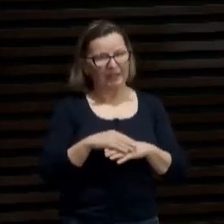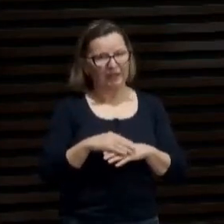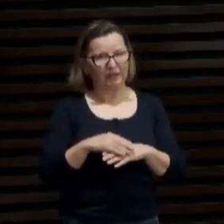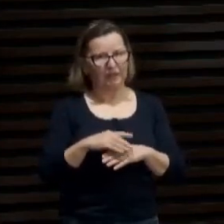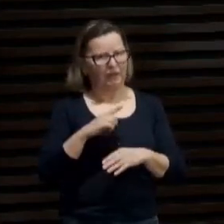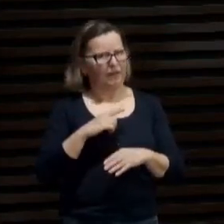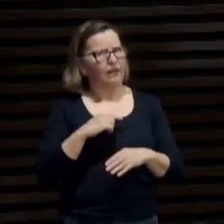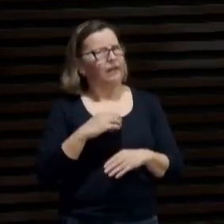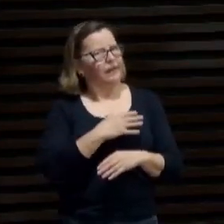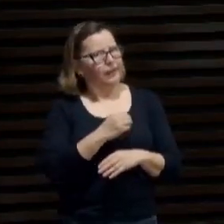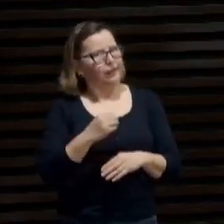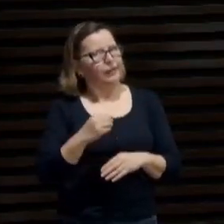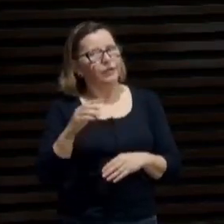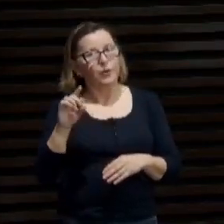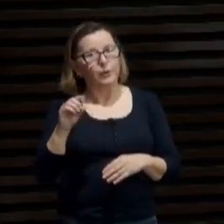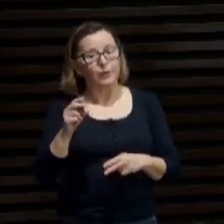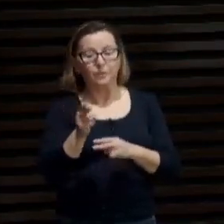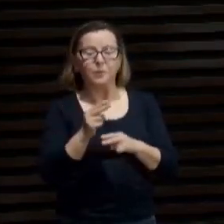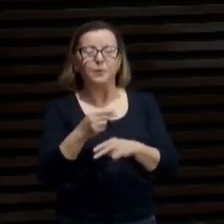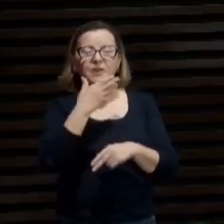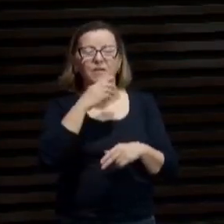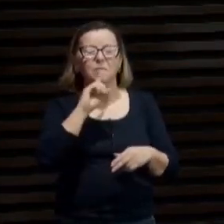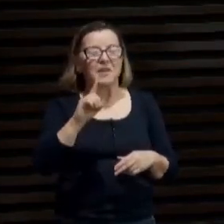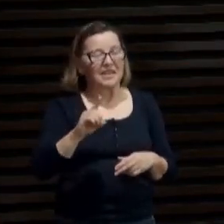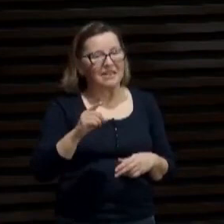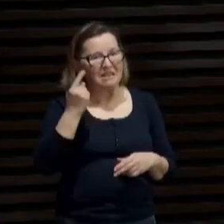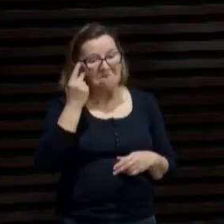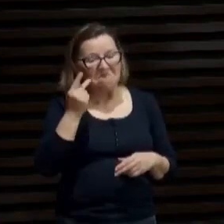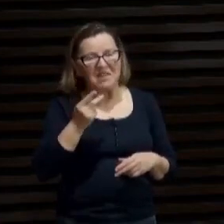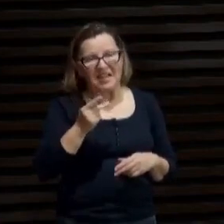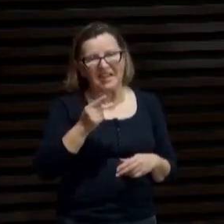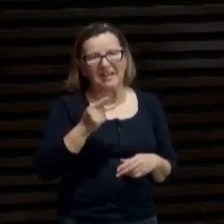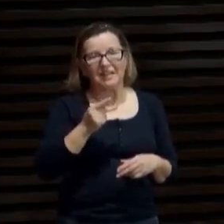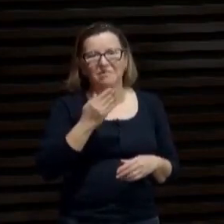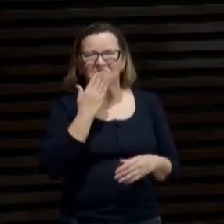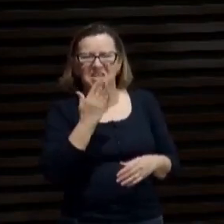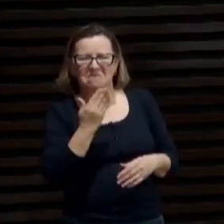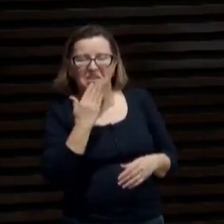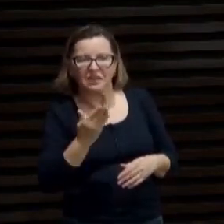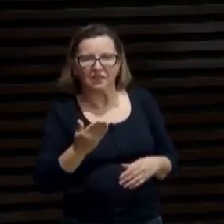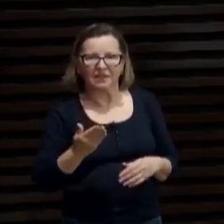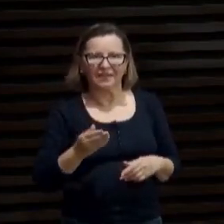me dá isso, me dá aquilo, me dá isso, me dá aquilo, me dá isso, eu quero aquilo. Não, meus filhos vêm comigo para pedir as coisas, mas eles também vêm para